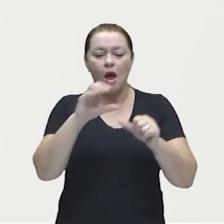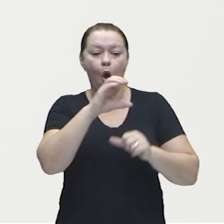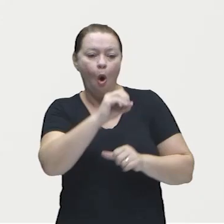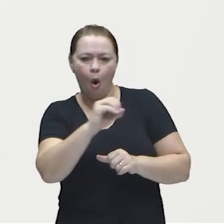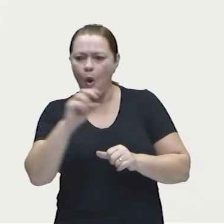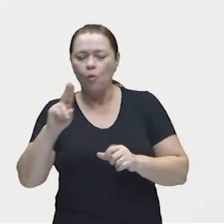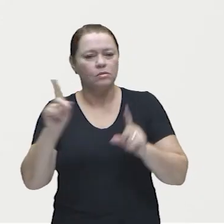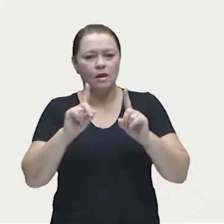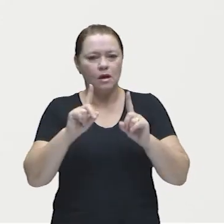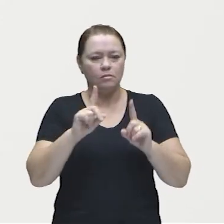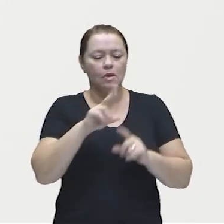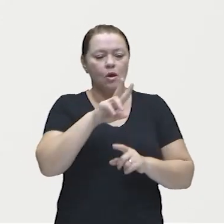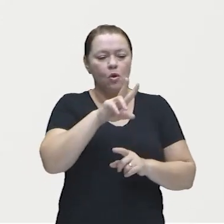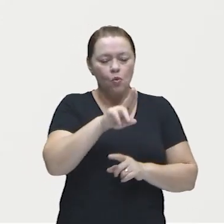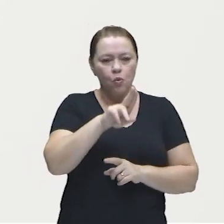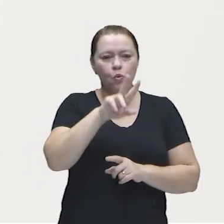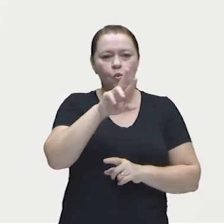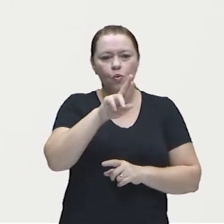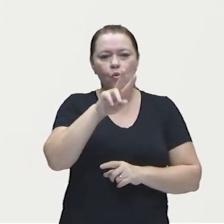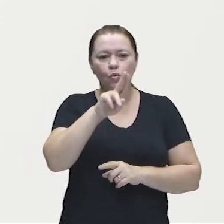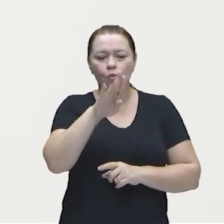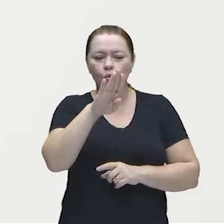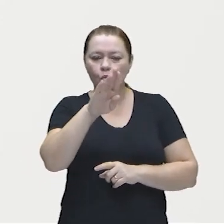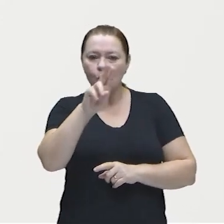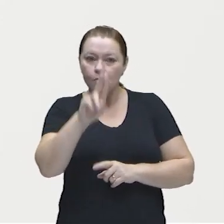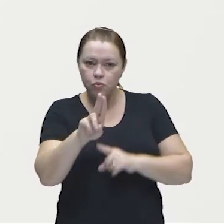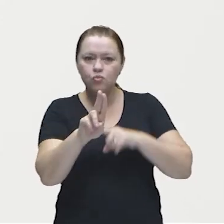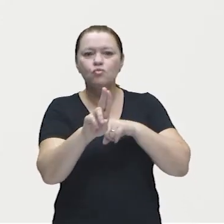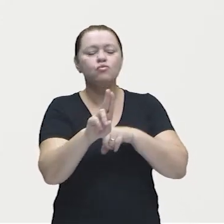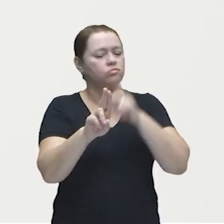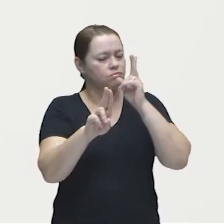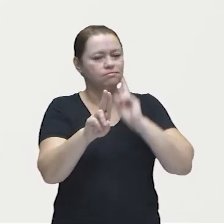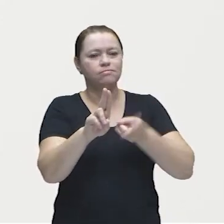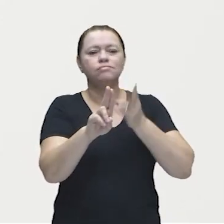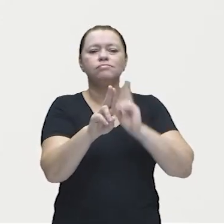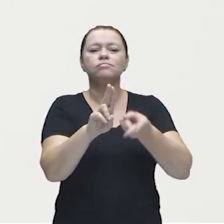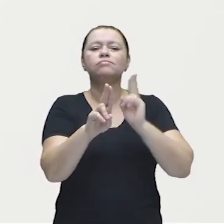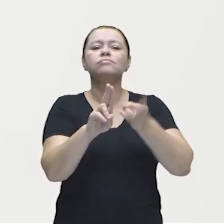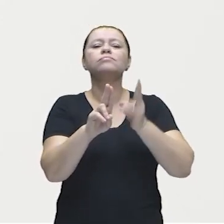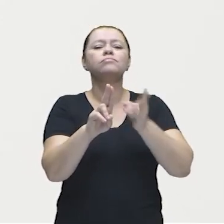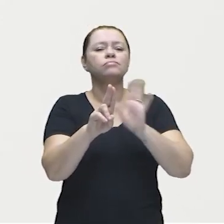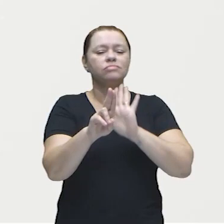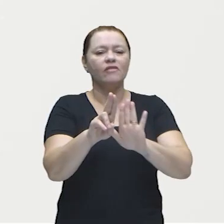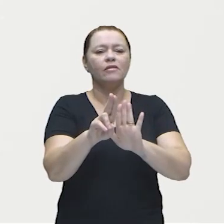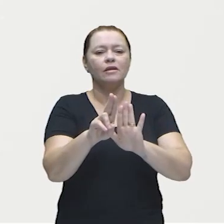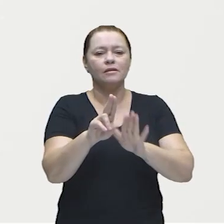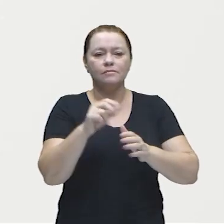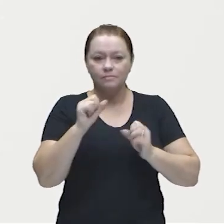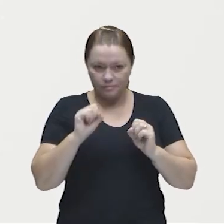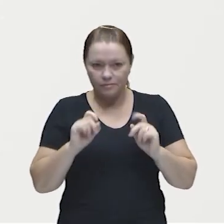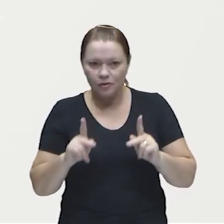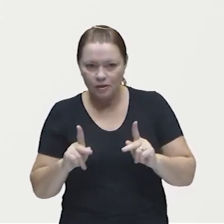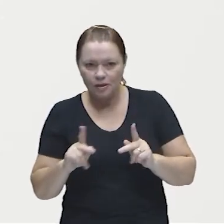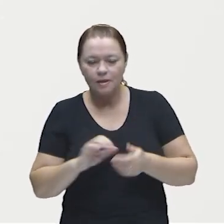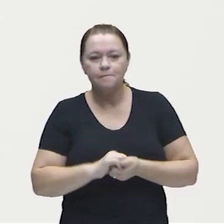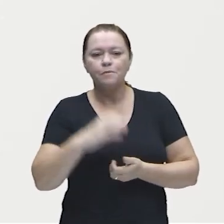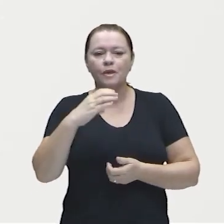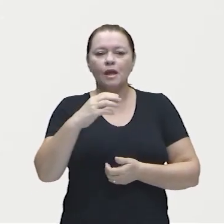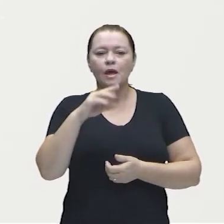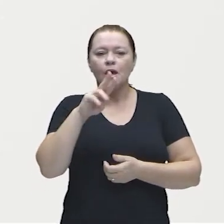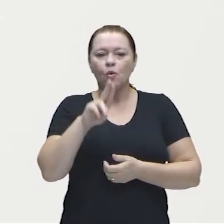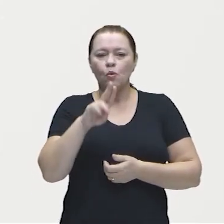o que diferencia, crianças? O O tem som de U e o U tem som de U, tá certo? Cutia,